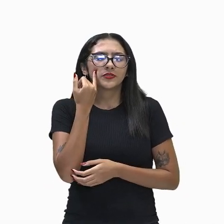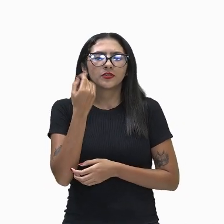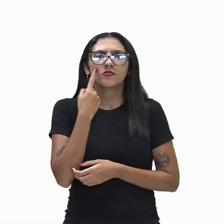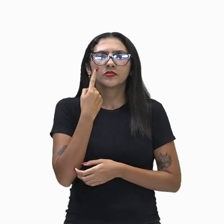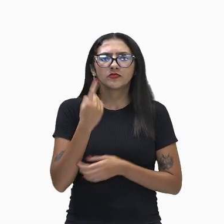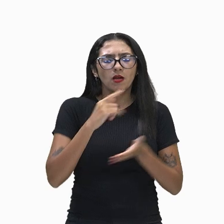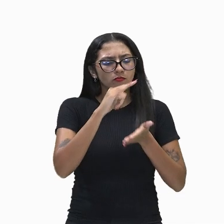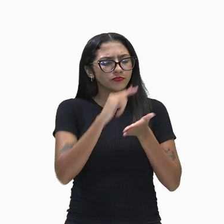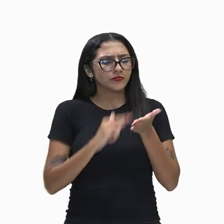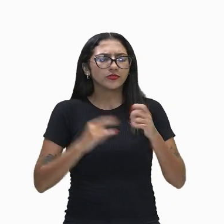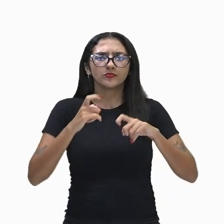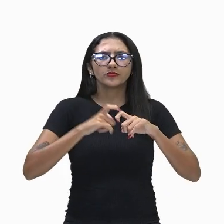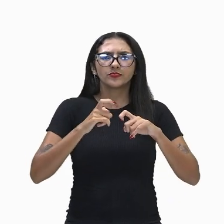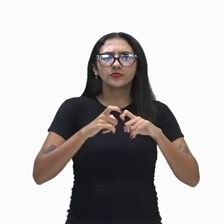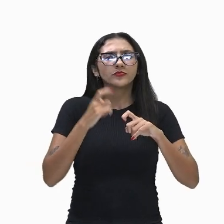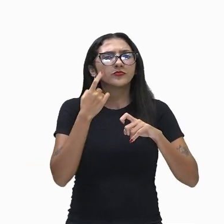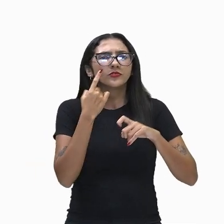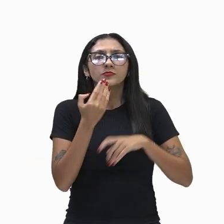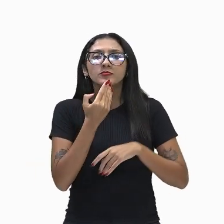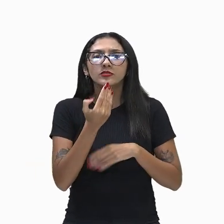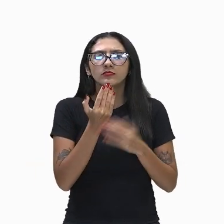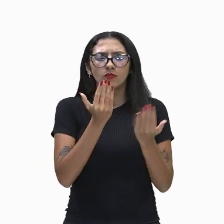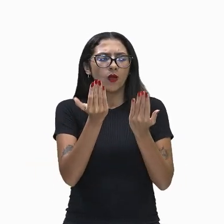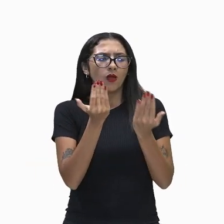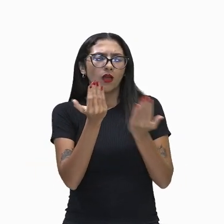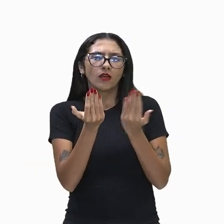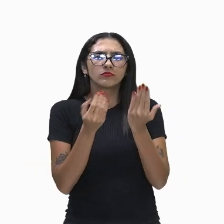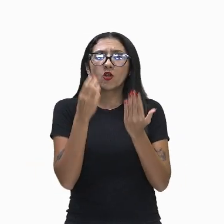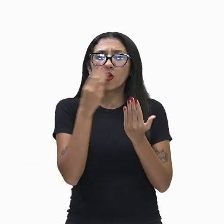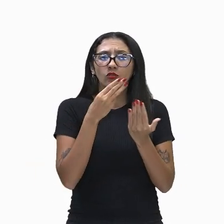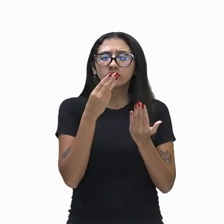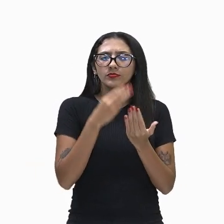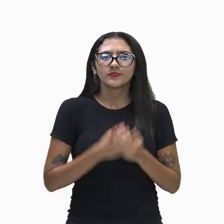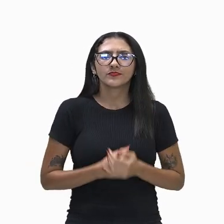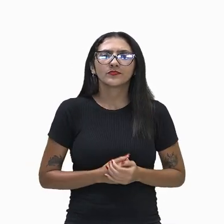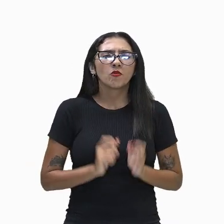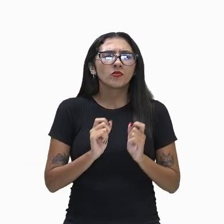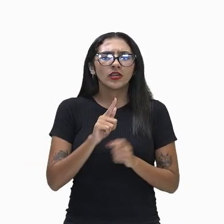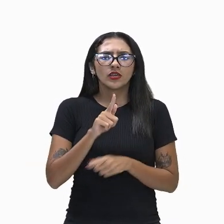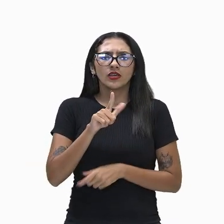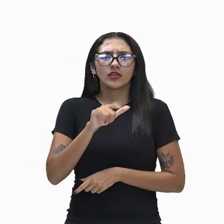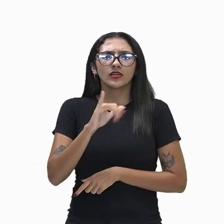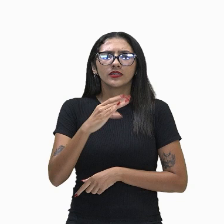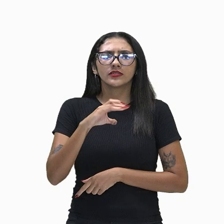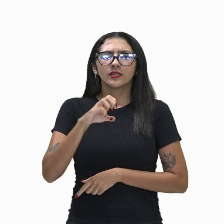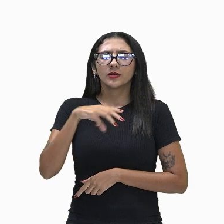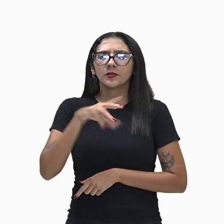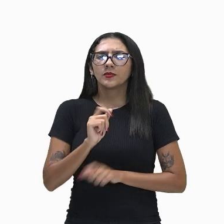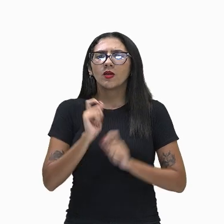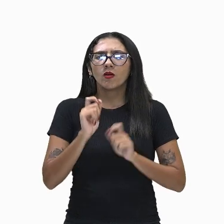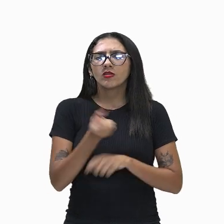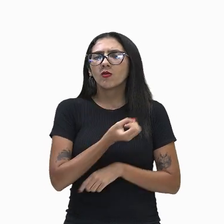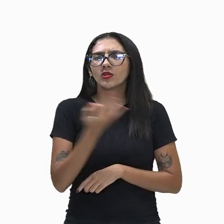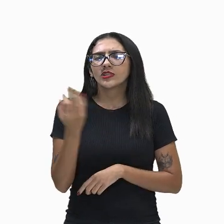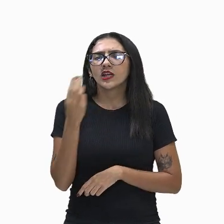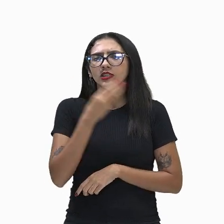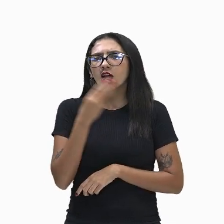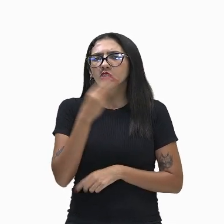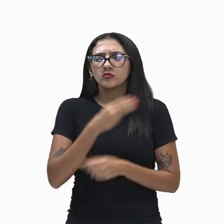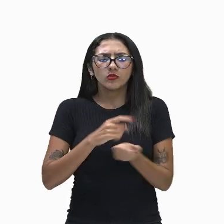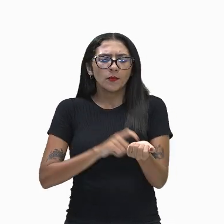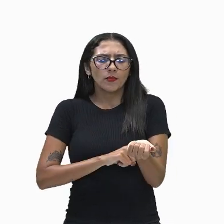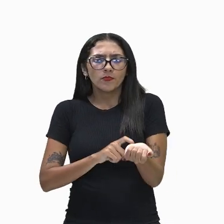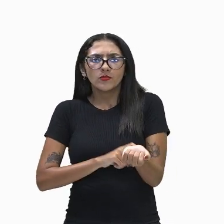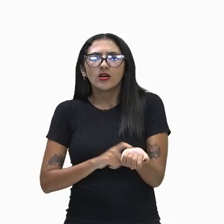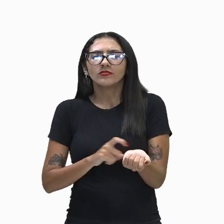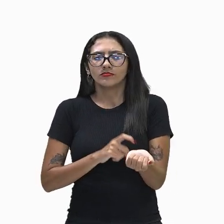quando os médicos pedem ali para medir a nossa glicemia. Professor, o que é glicemia? É testar, né, é